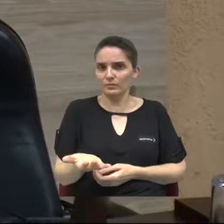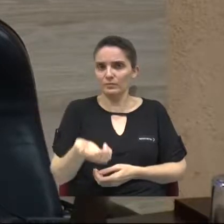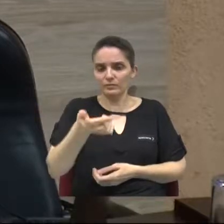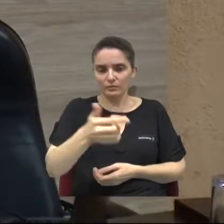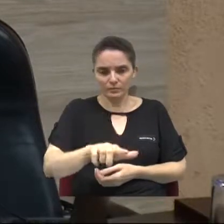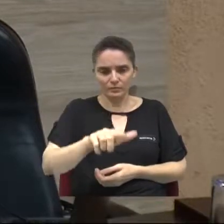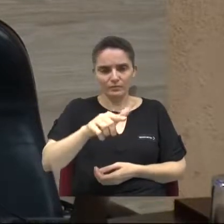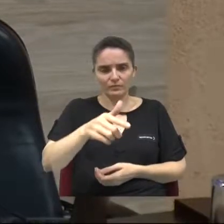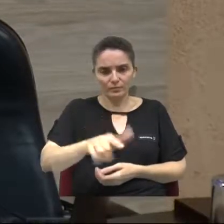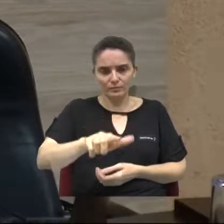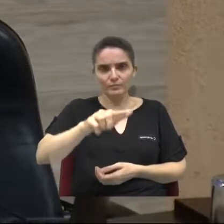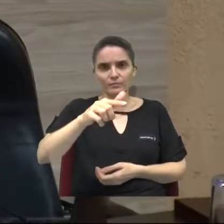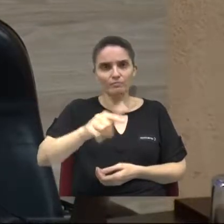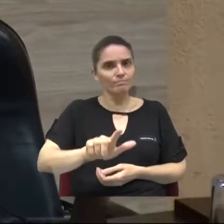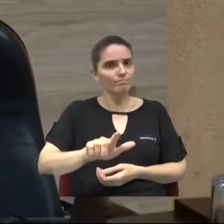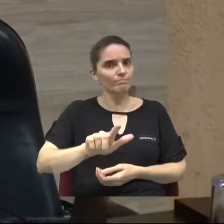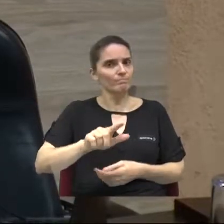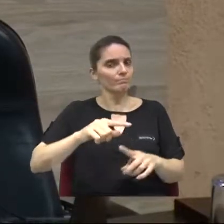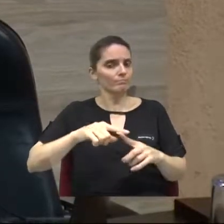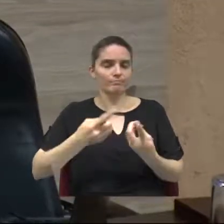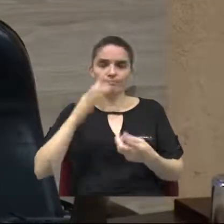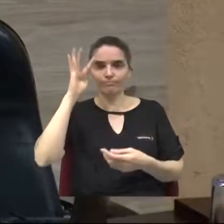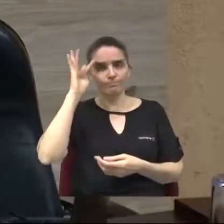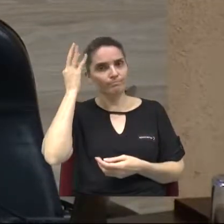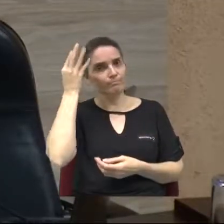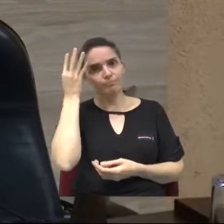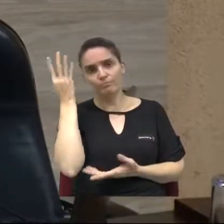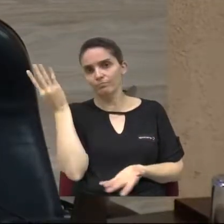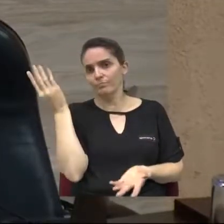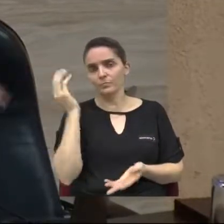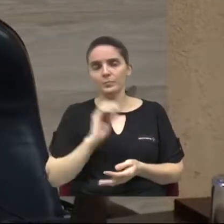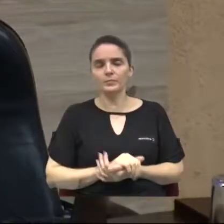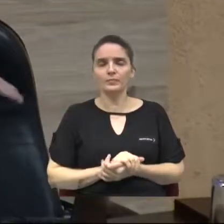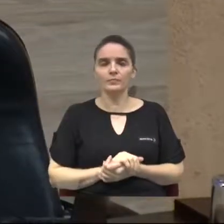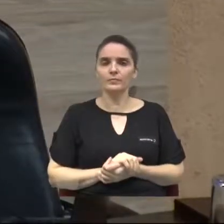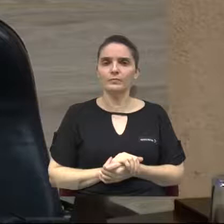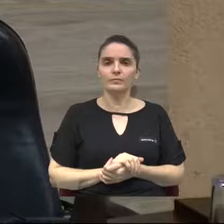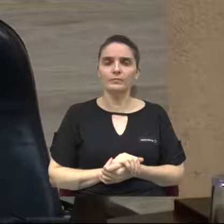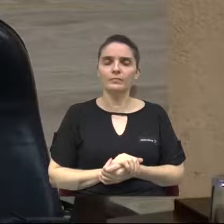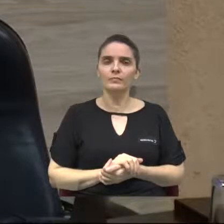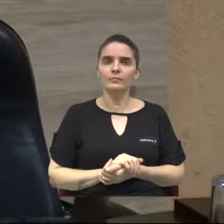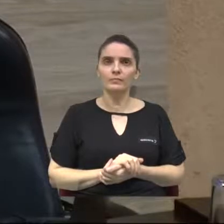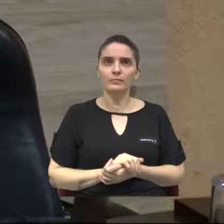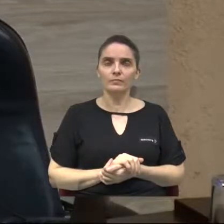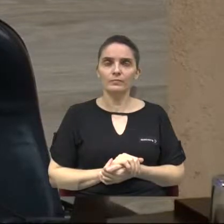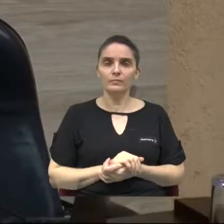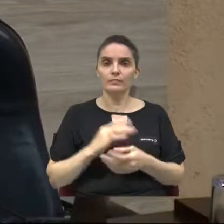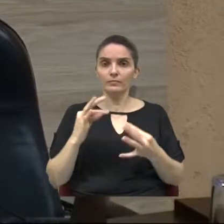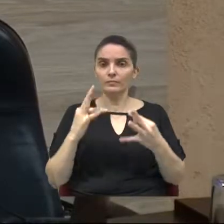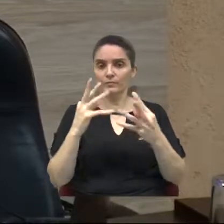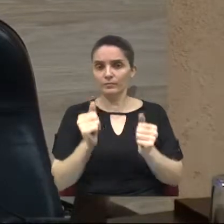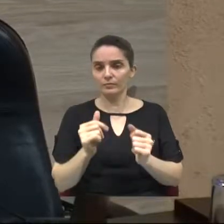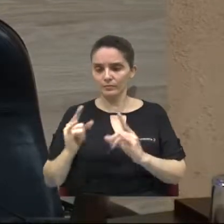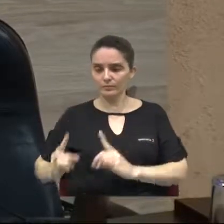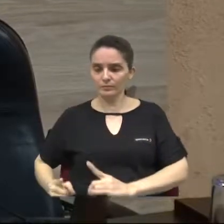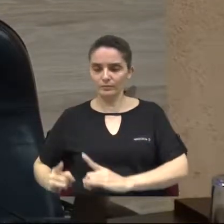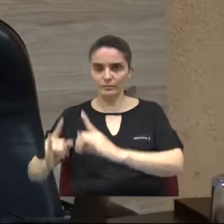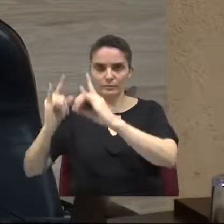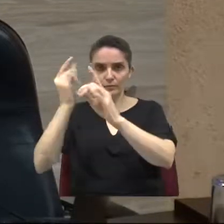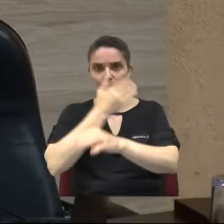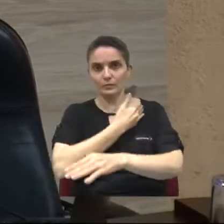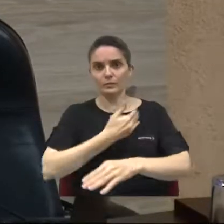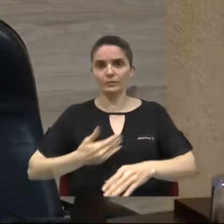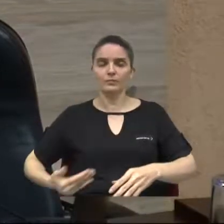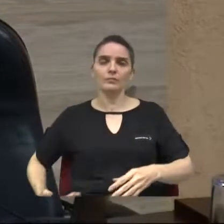repetido e, infelizmente, não está resolvendo. Todos os prédios públicos, isso